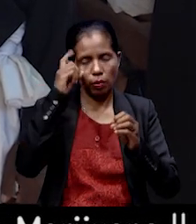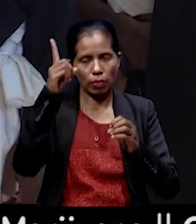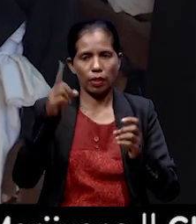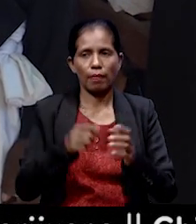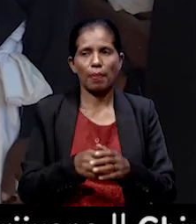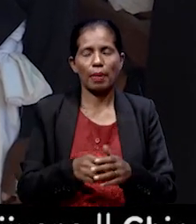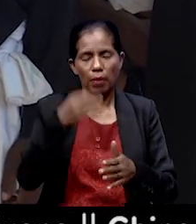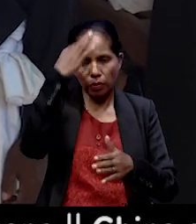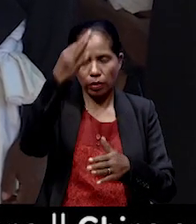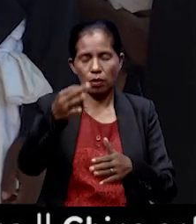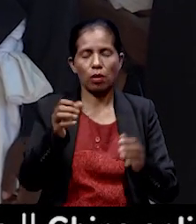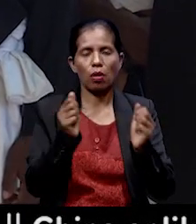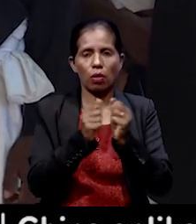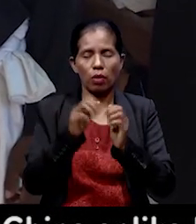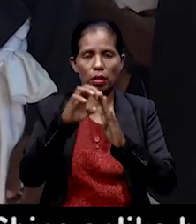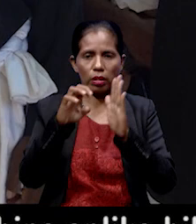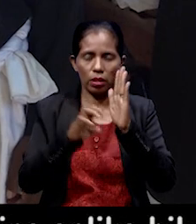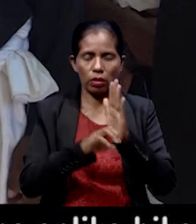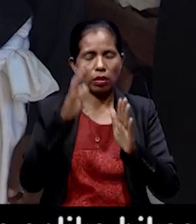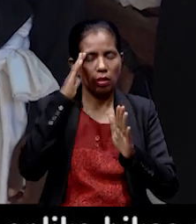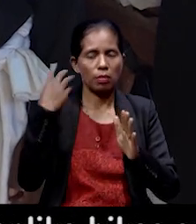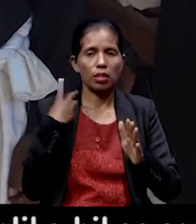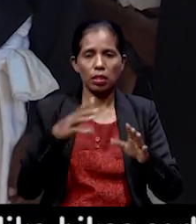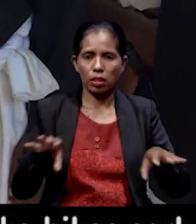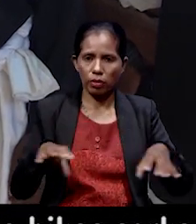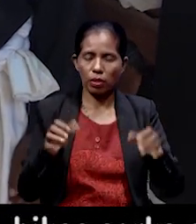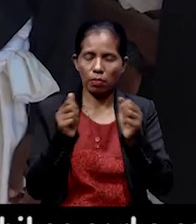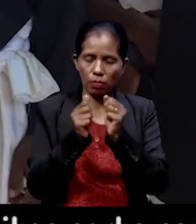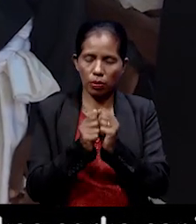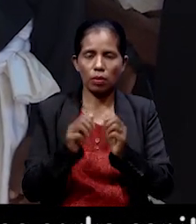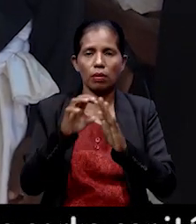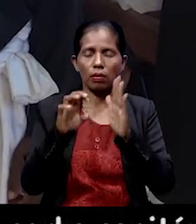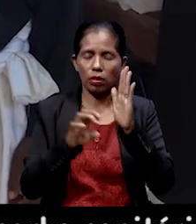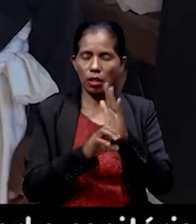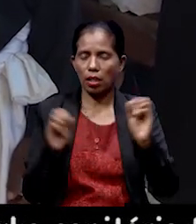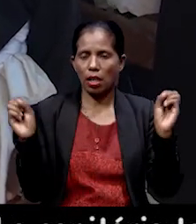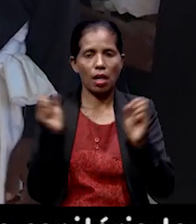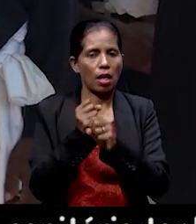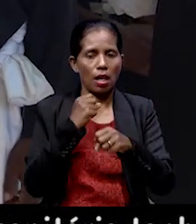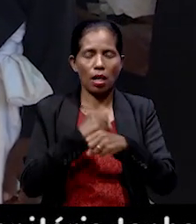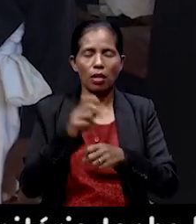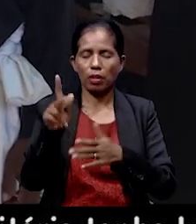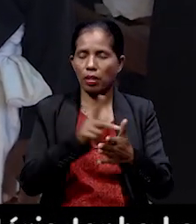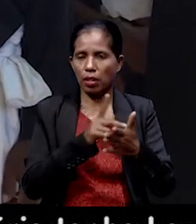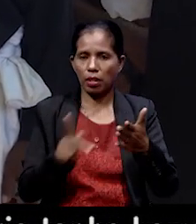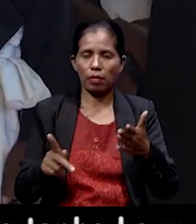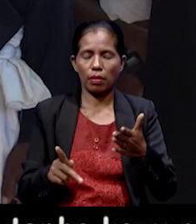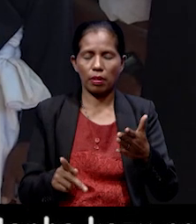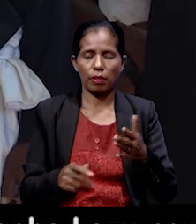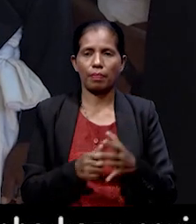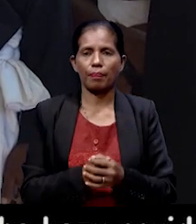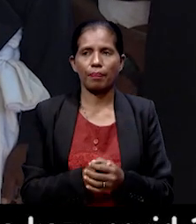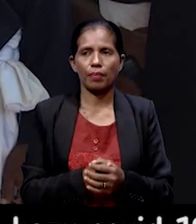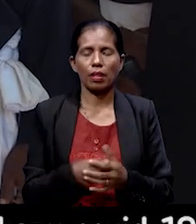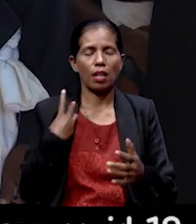Mas ba oin, ho estado ni hanoin, ami se coopera estado, lá halo crime tun sae. Ami se la halo buat nebem ke estado la hakara.